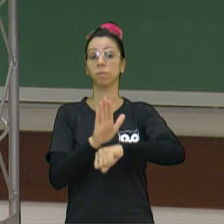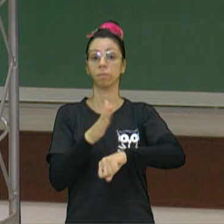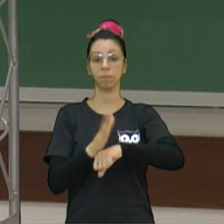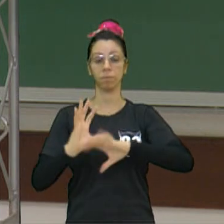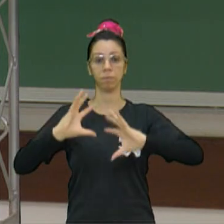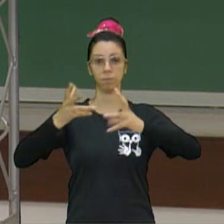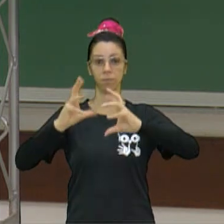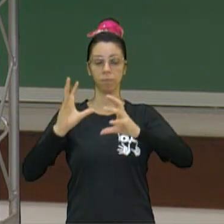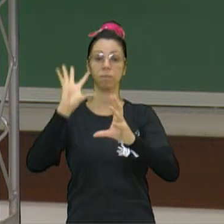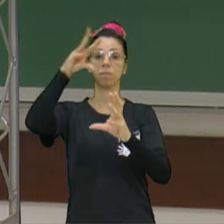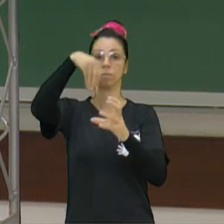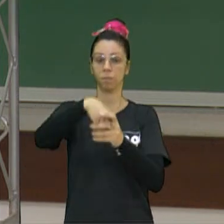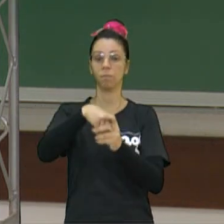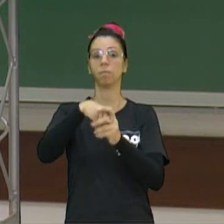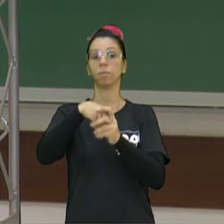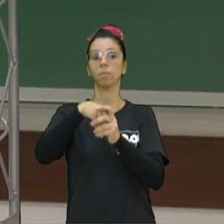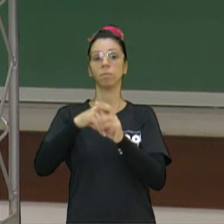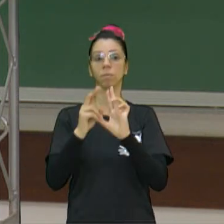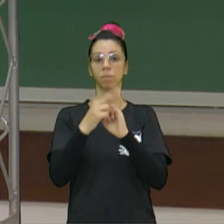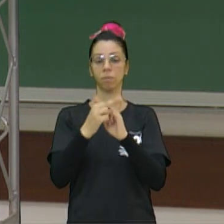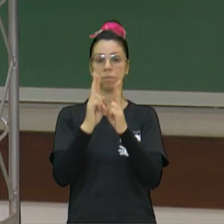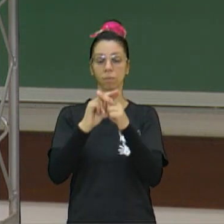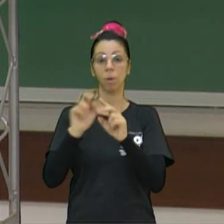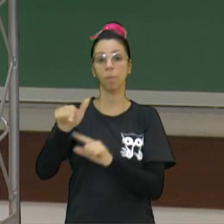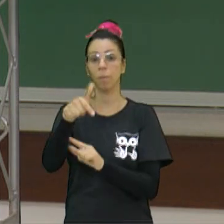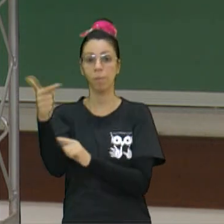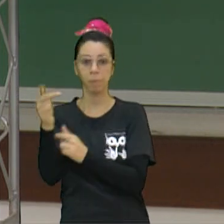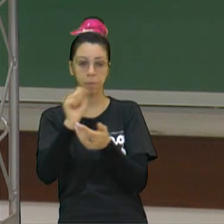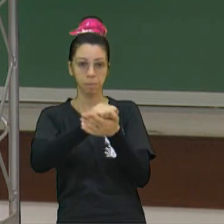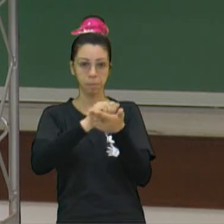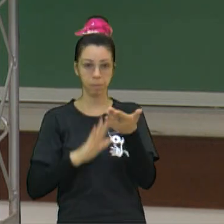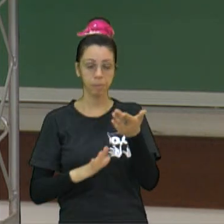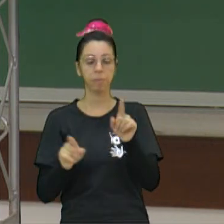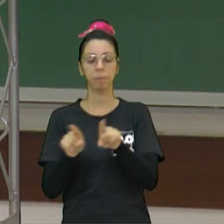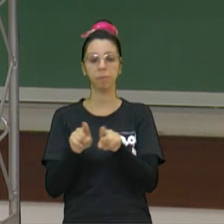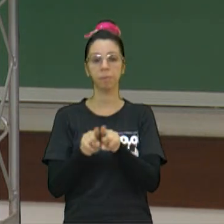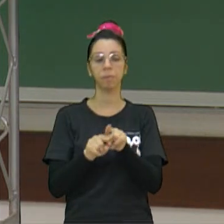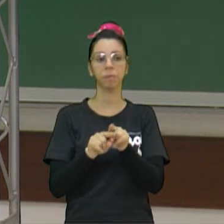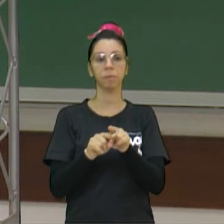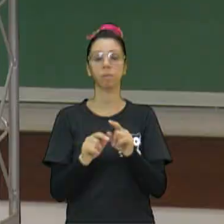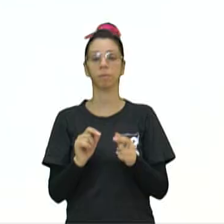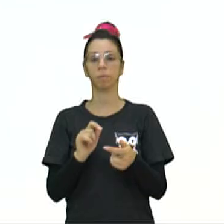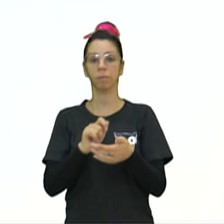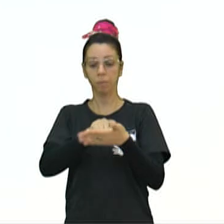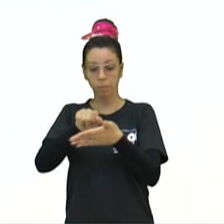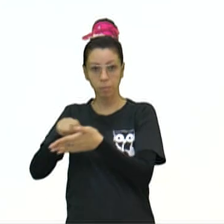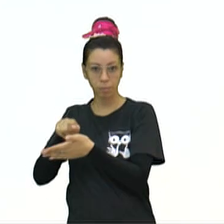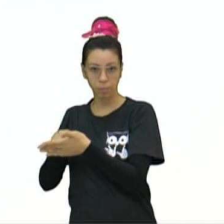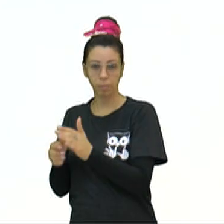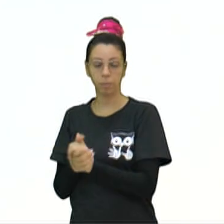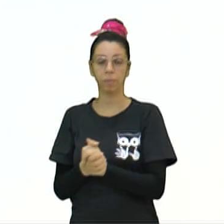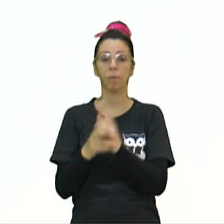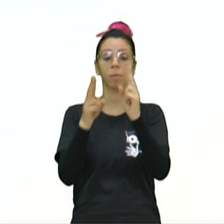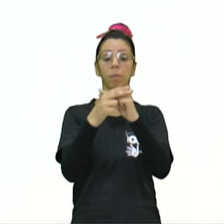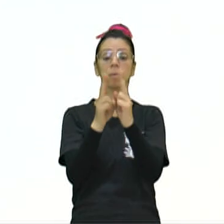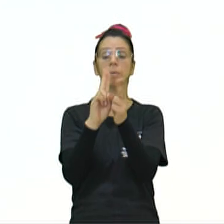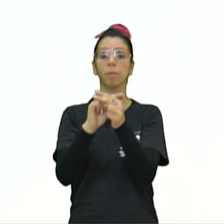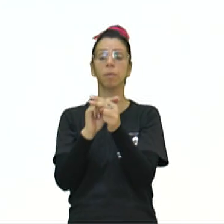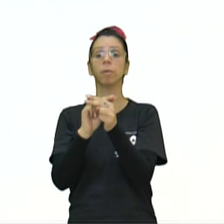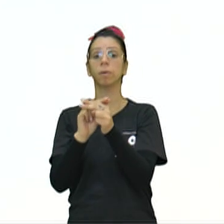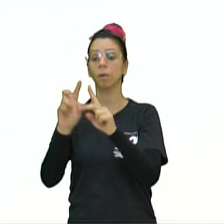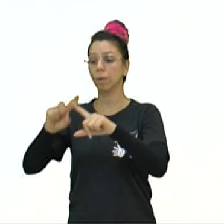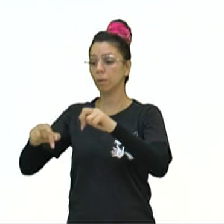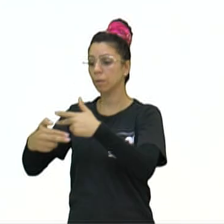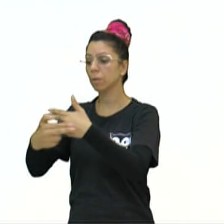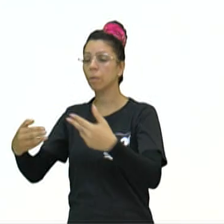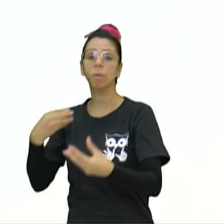do Pilates. Mais uma questão lá agora, dessa vez também descritiva, que fala o seguinte: no método Pilates em aparelho,